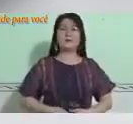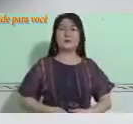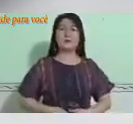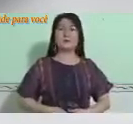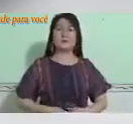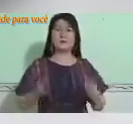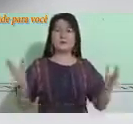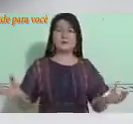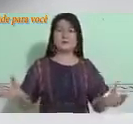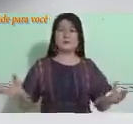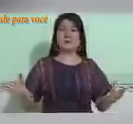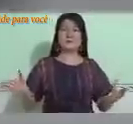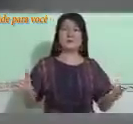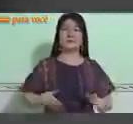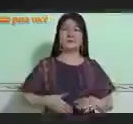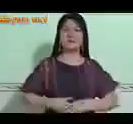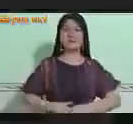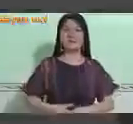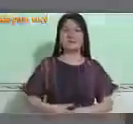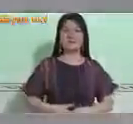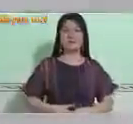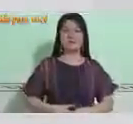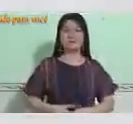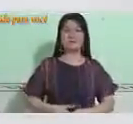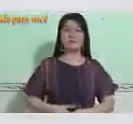Saiba mais sobre o tratamento da mastite.